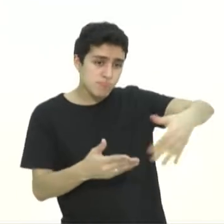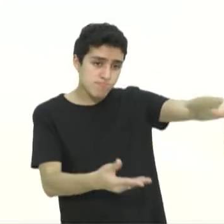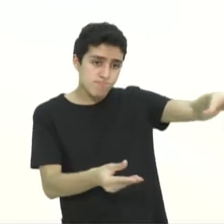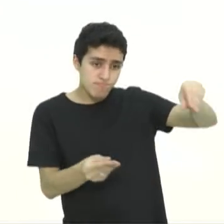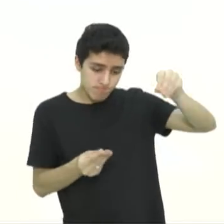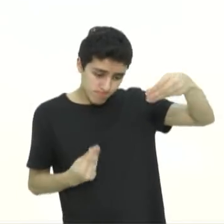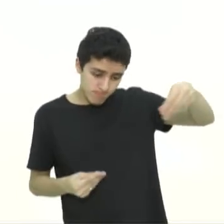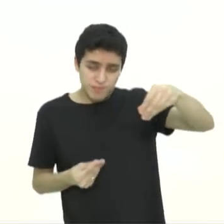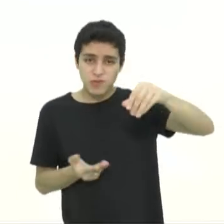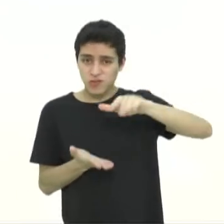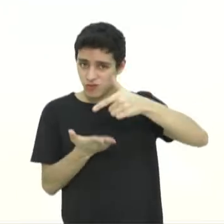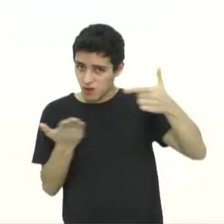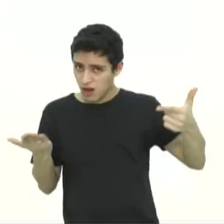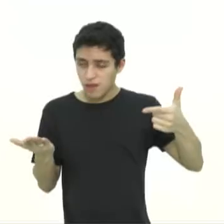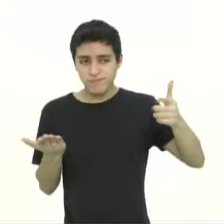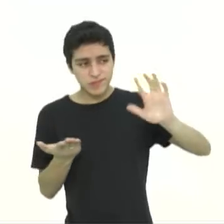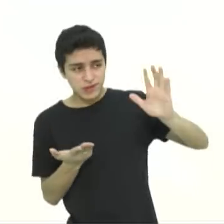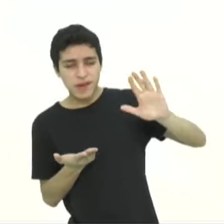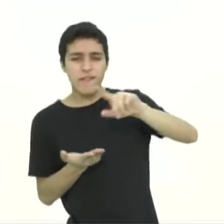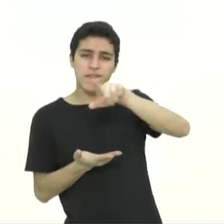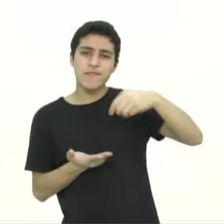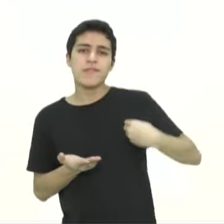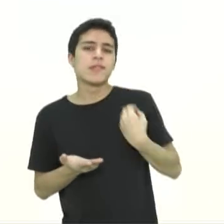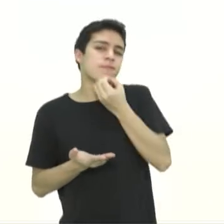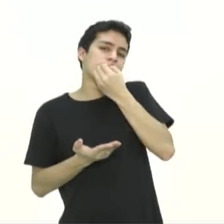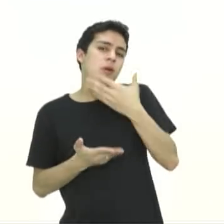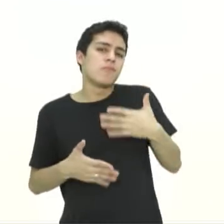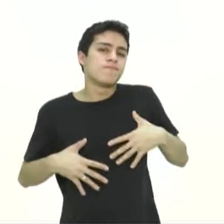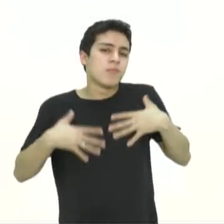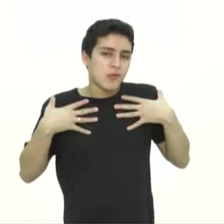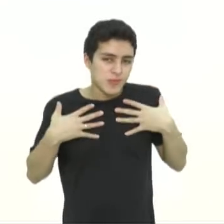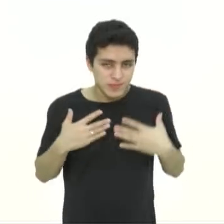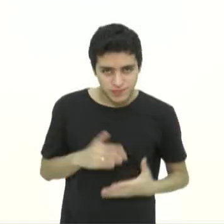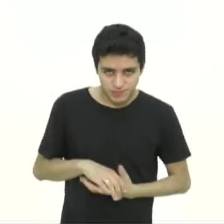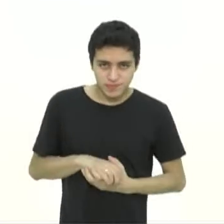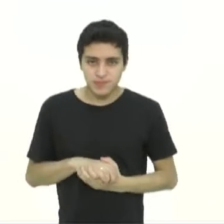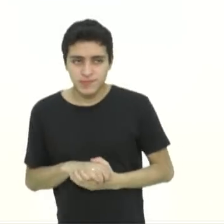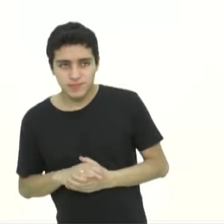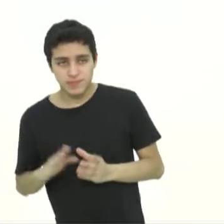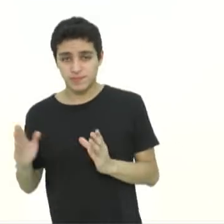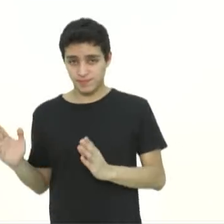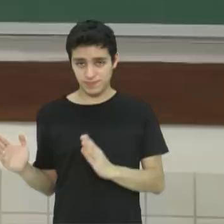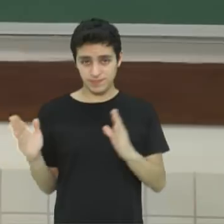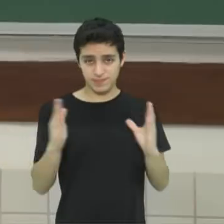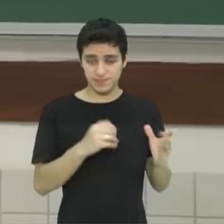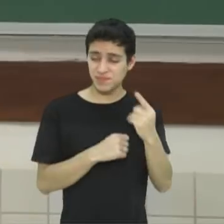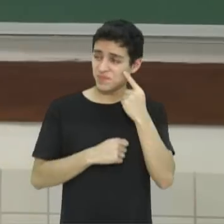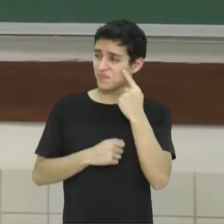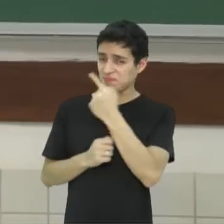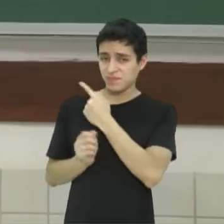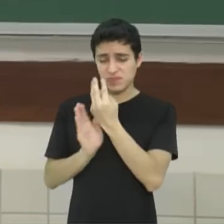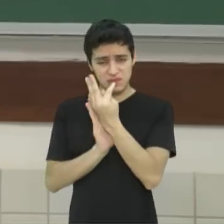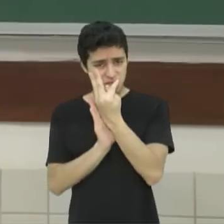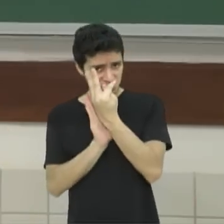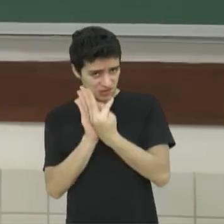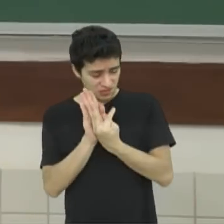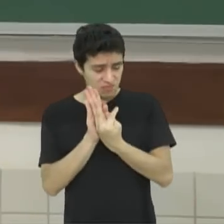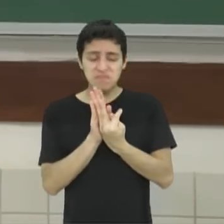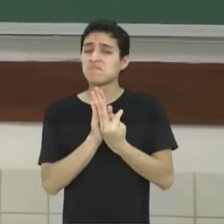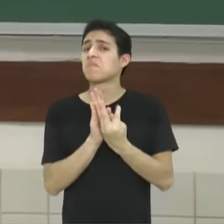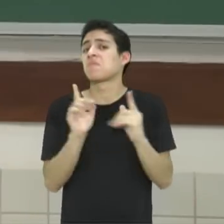Tchau, viva a vida com bom humor. Observe, neste texto o autor